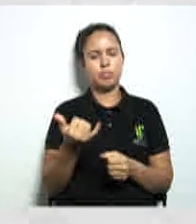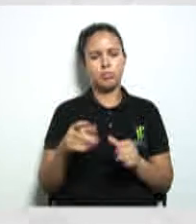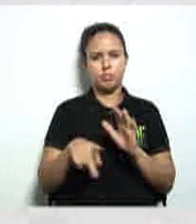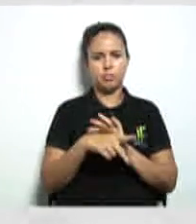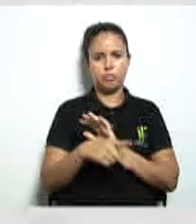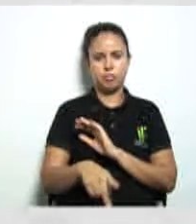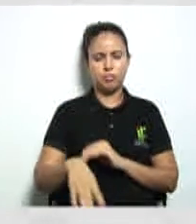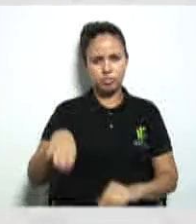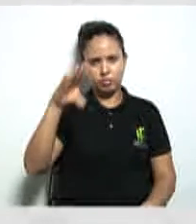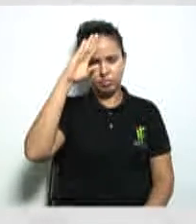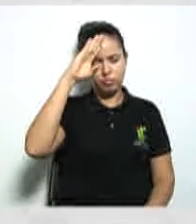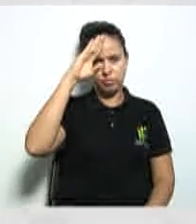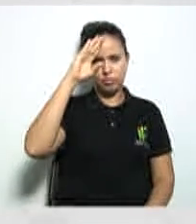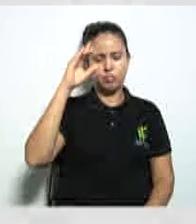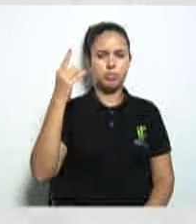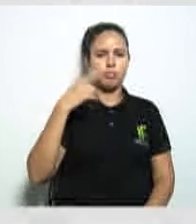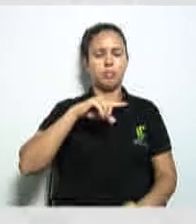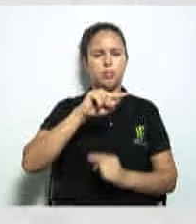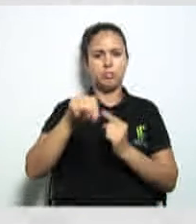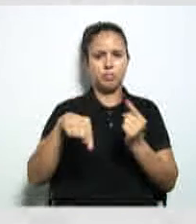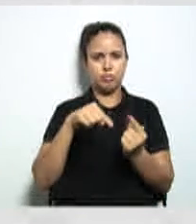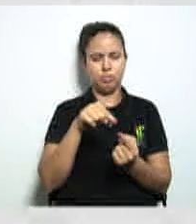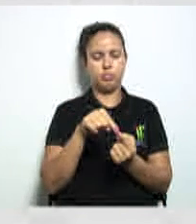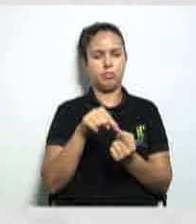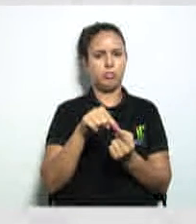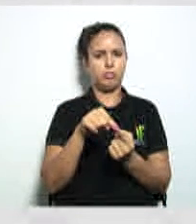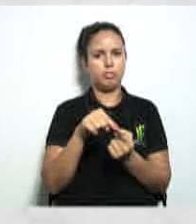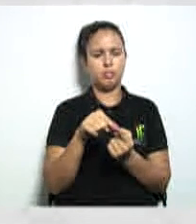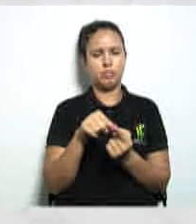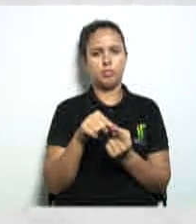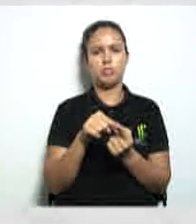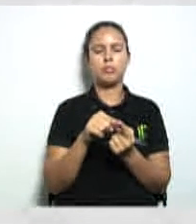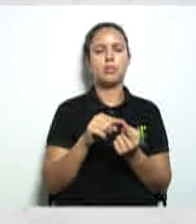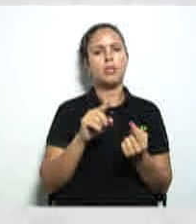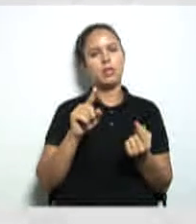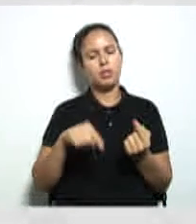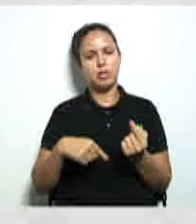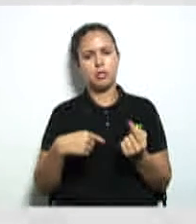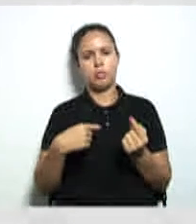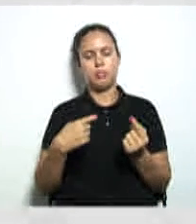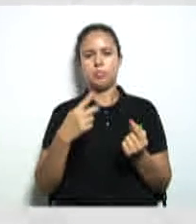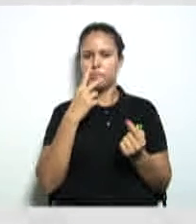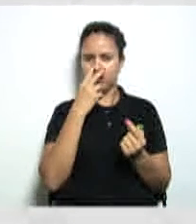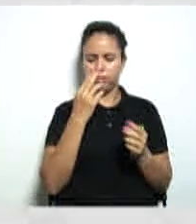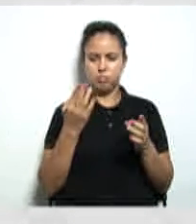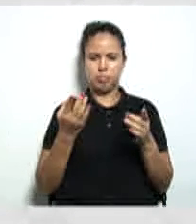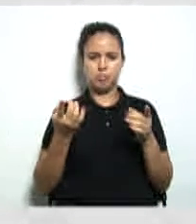né? É por isso que eles são classificados como paramilitar, como se estivesse ao lado,